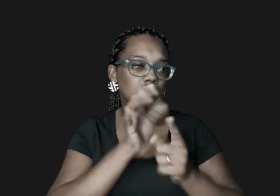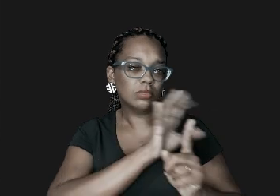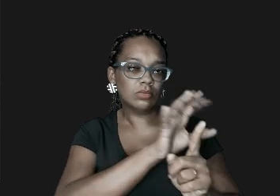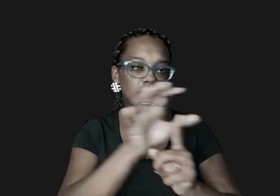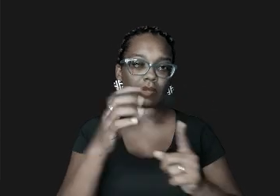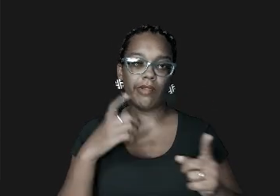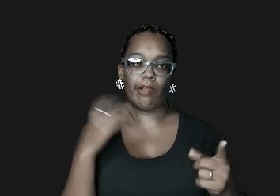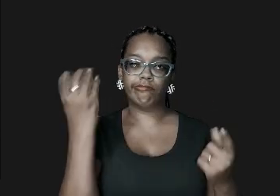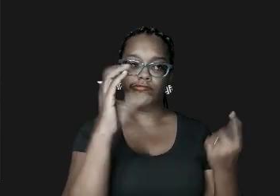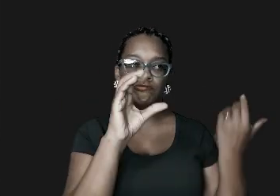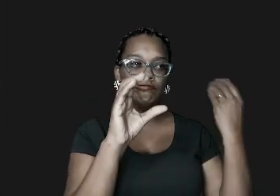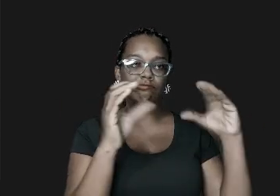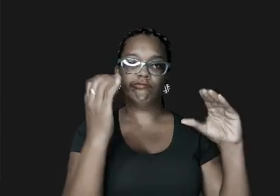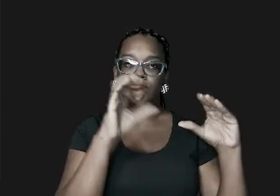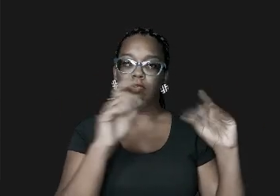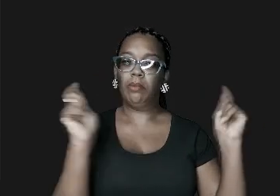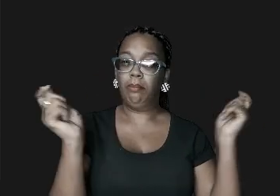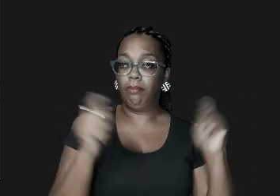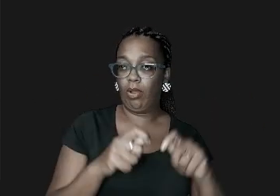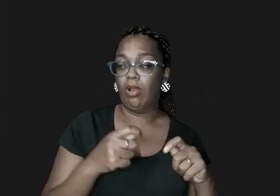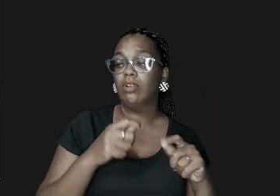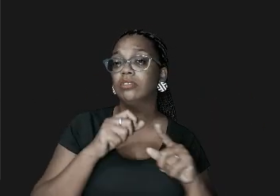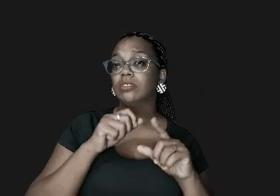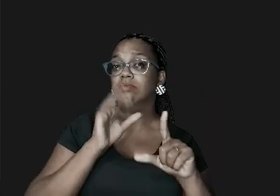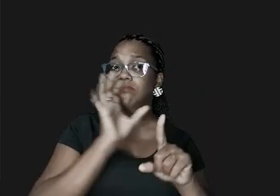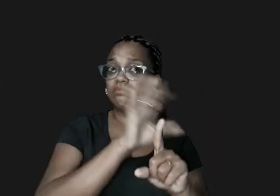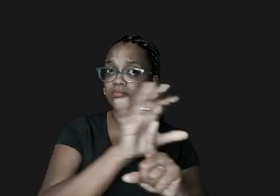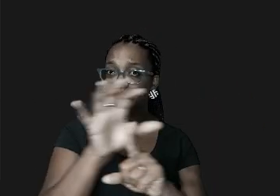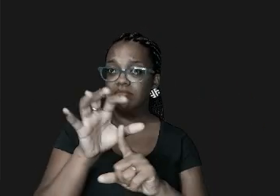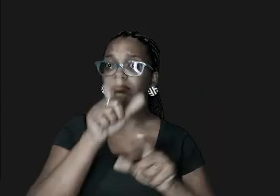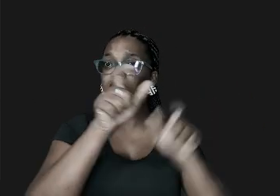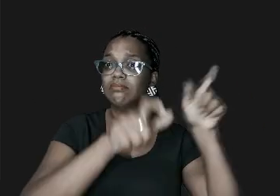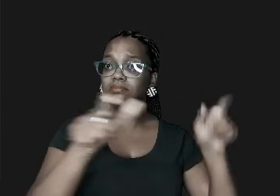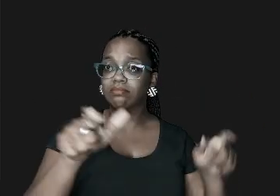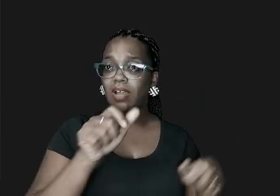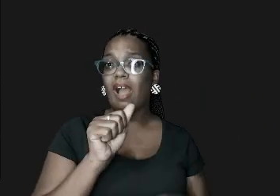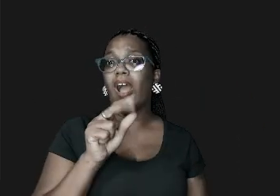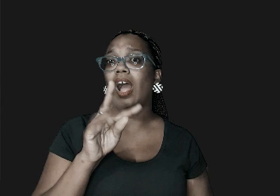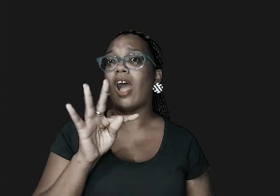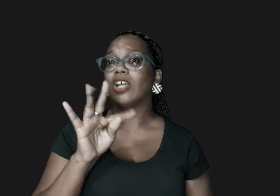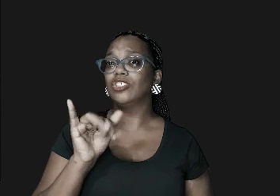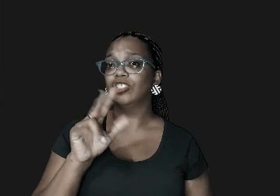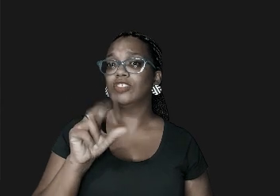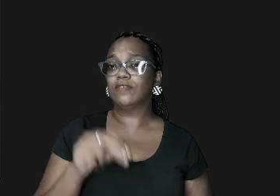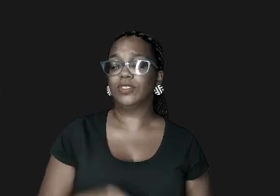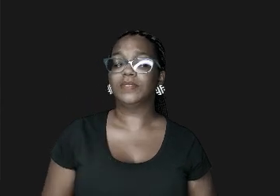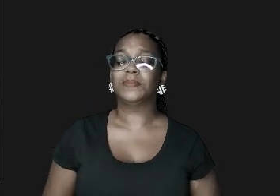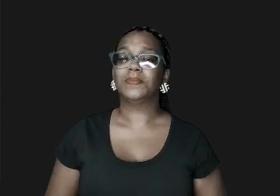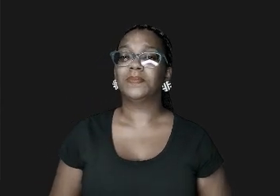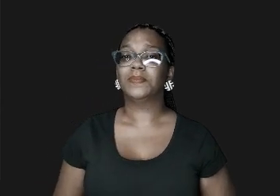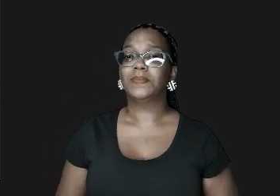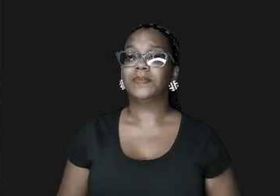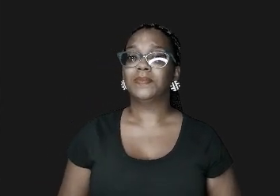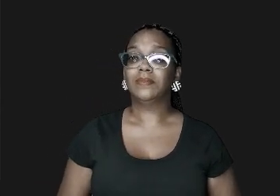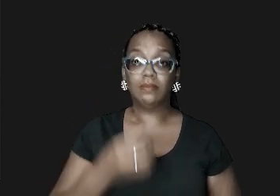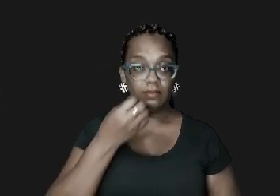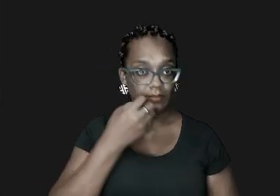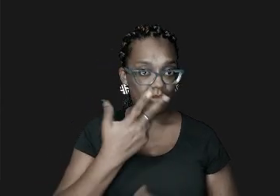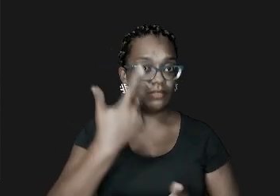para manipulação informacional Então você tem ali postagens que pode vir a influenciar o comportamental